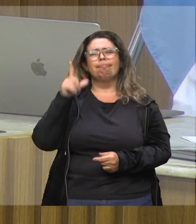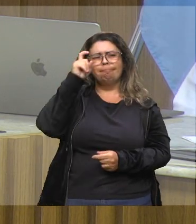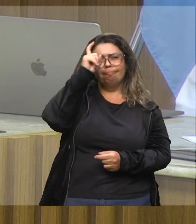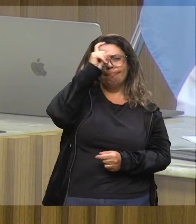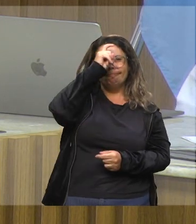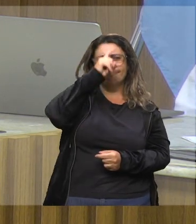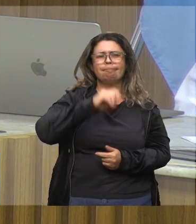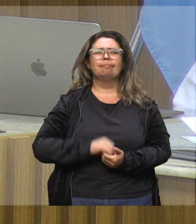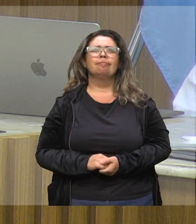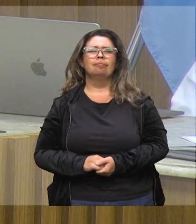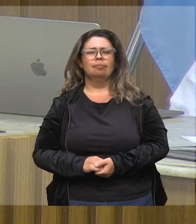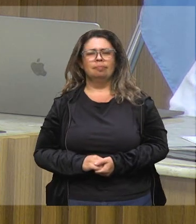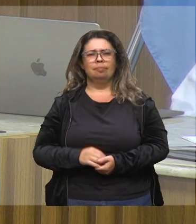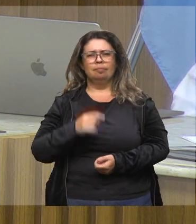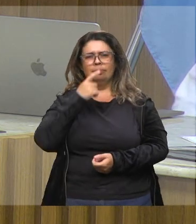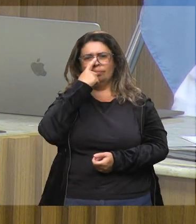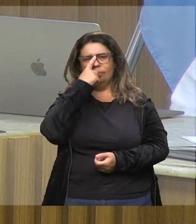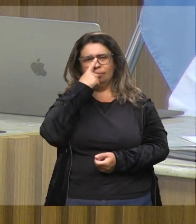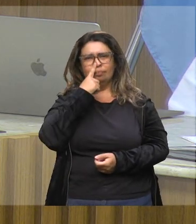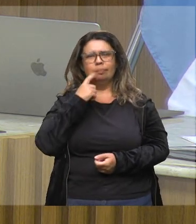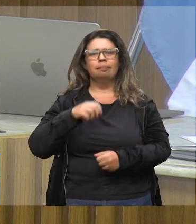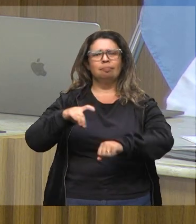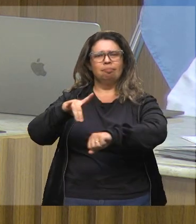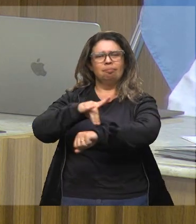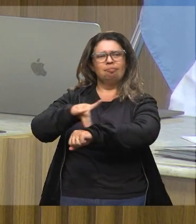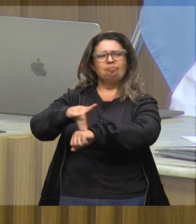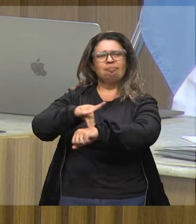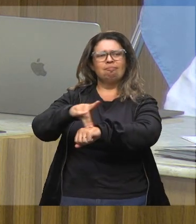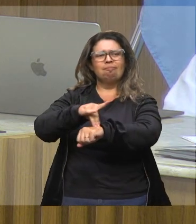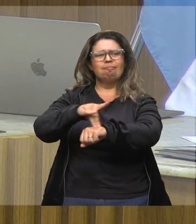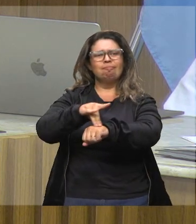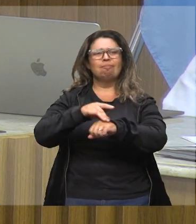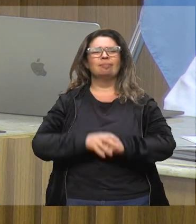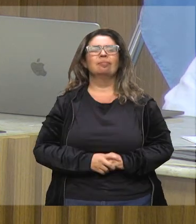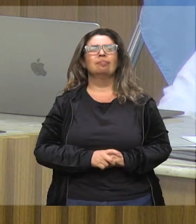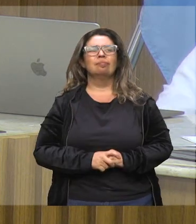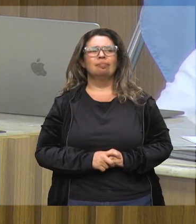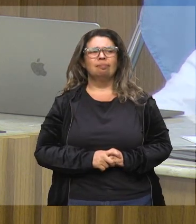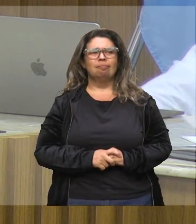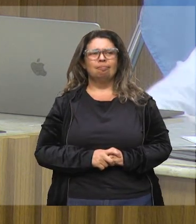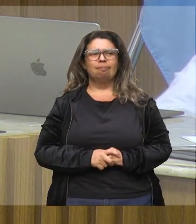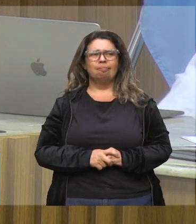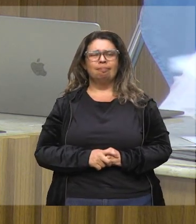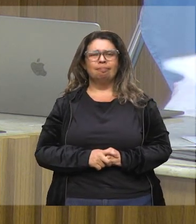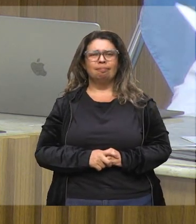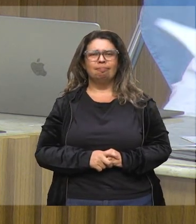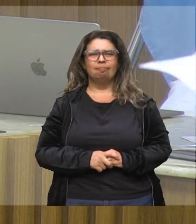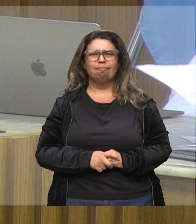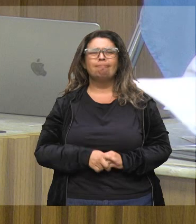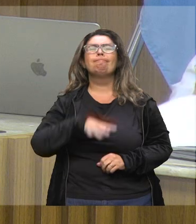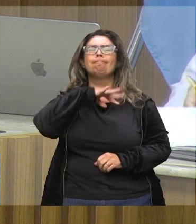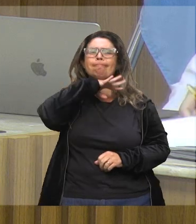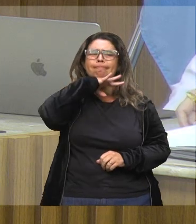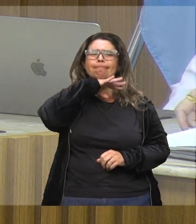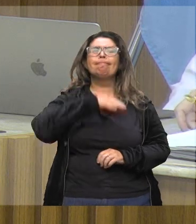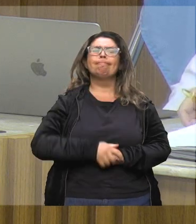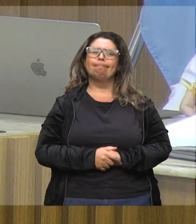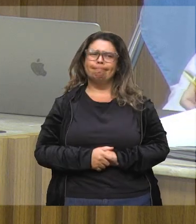outra. O asfalto está em umas condições desejáveis, né,